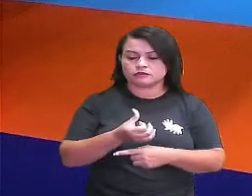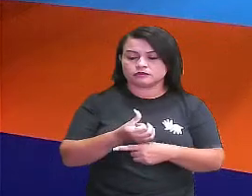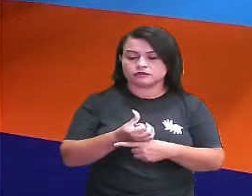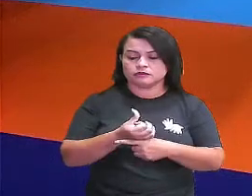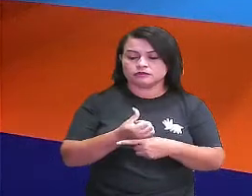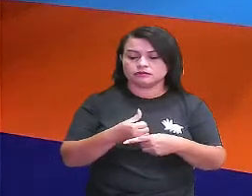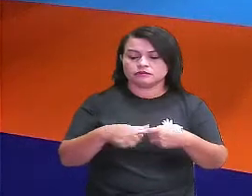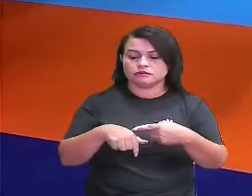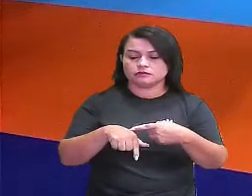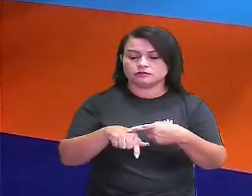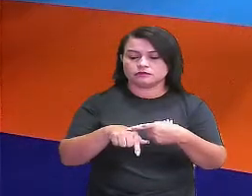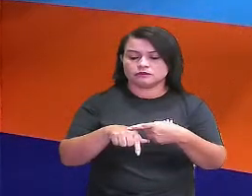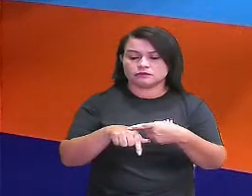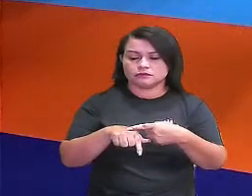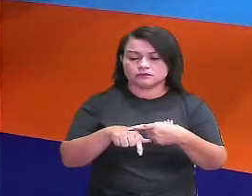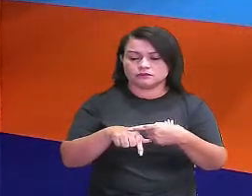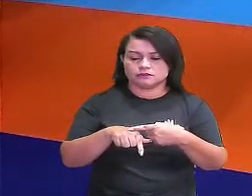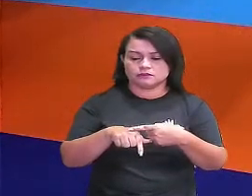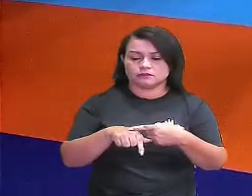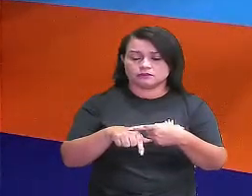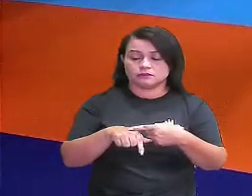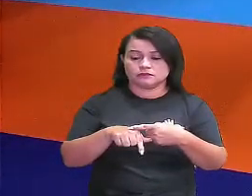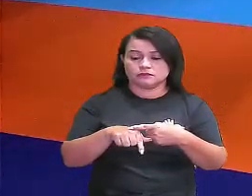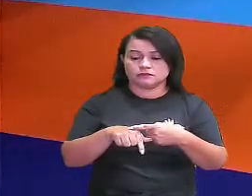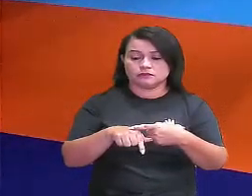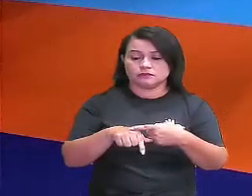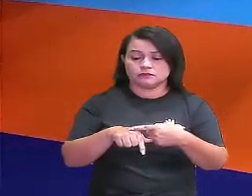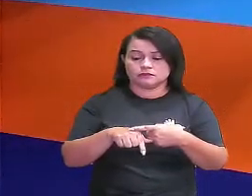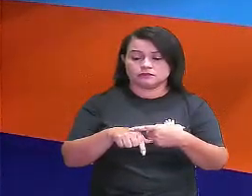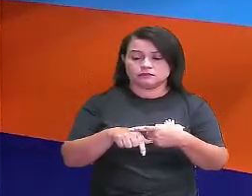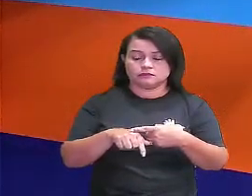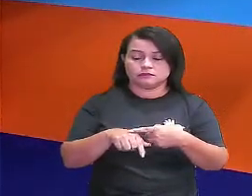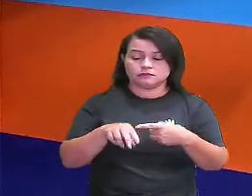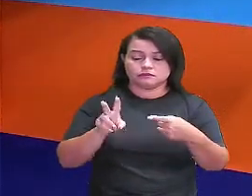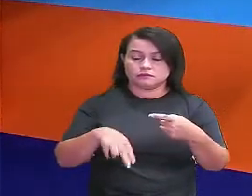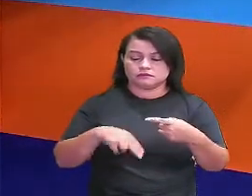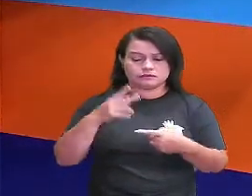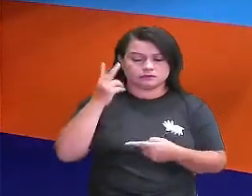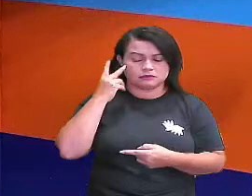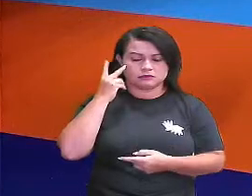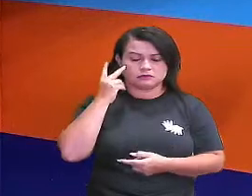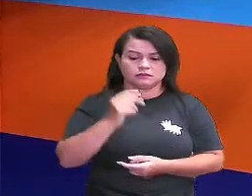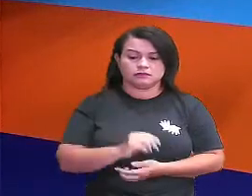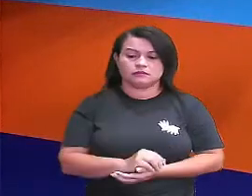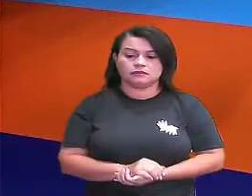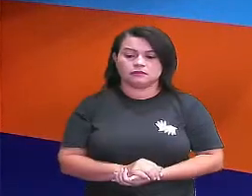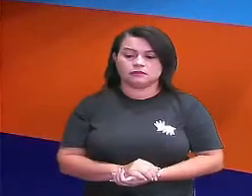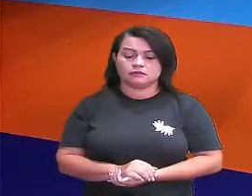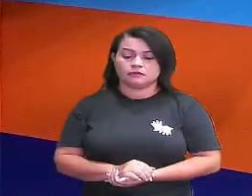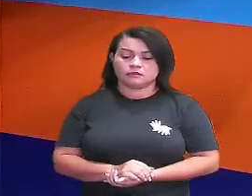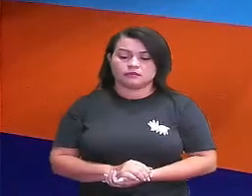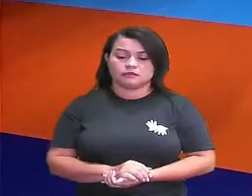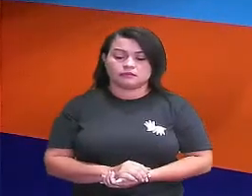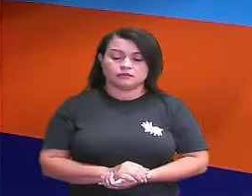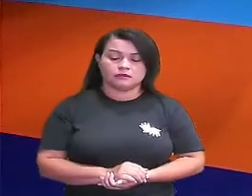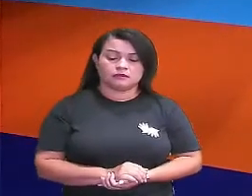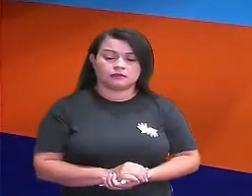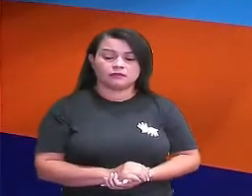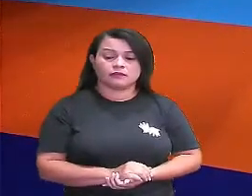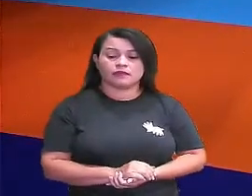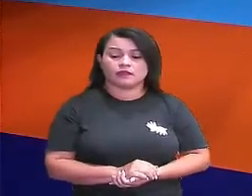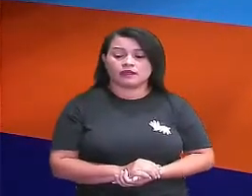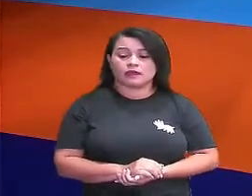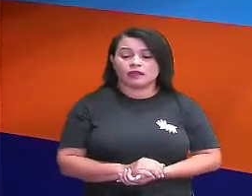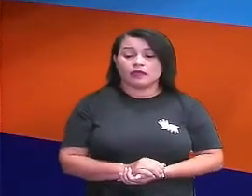6/7, tá certo? E aí aqui a gente lê normal, sétimos, tá bom? Então, gente,